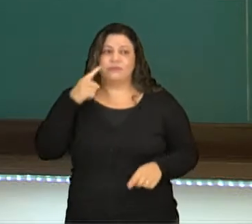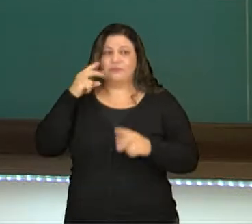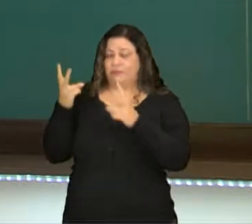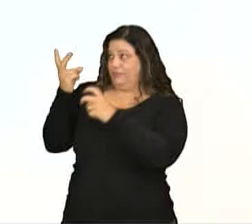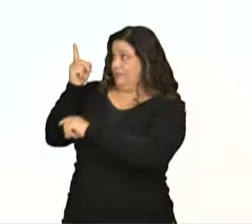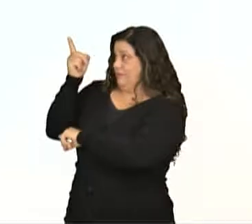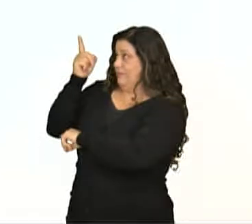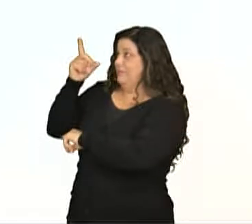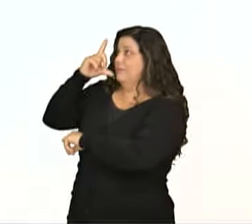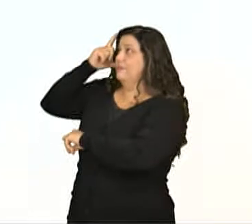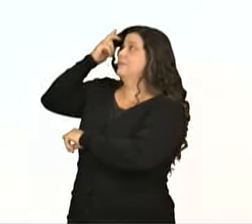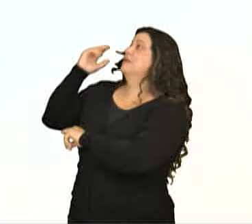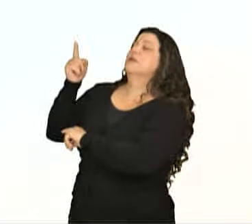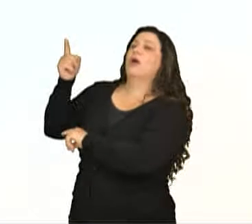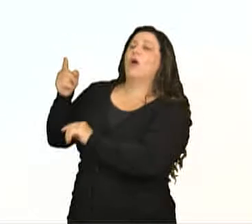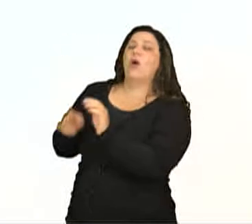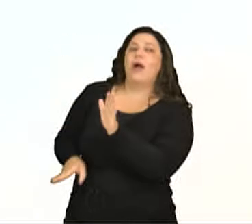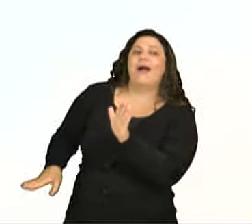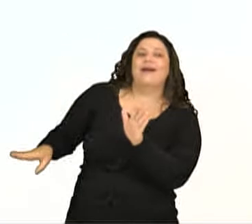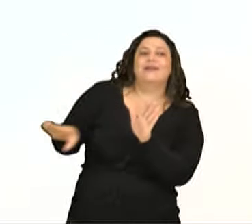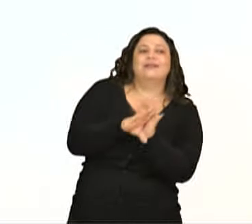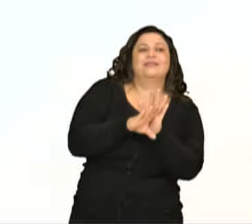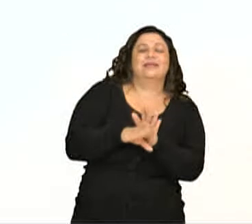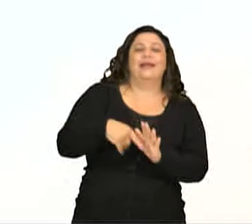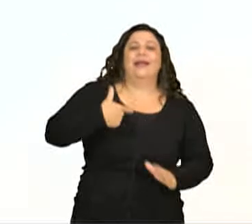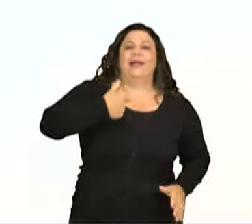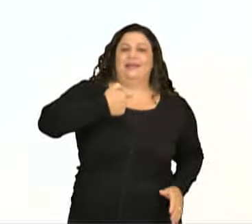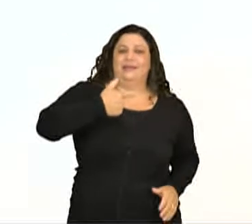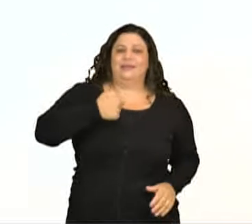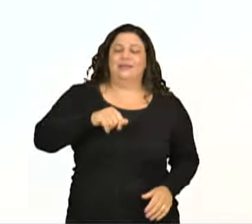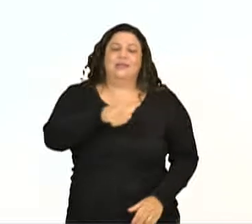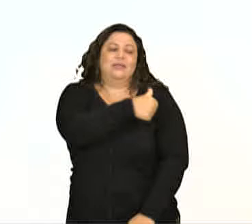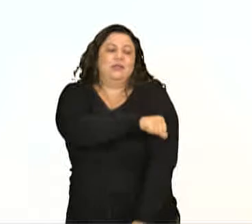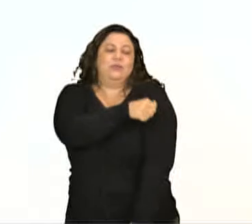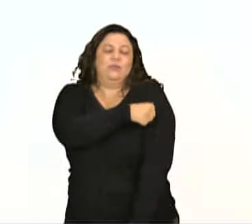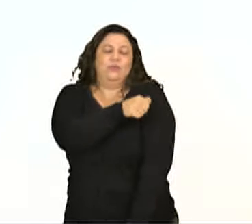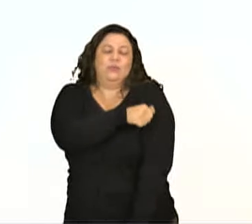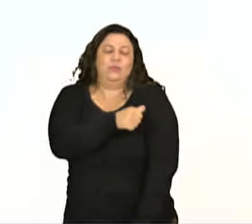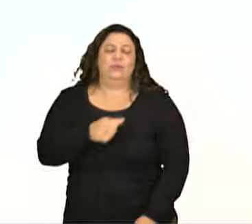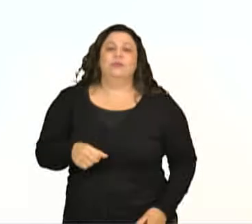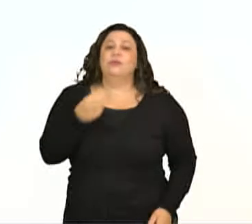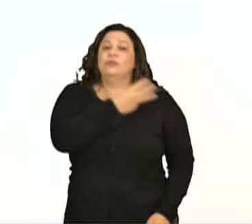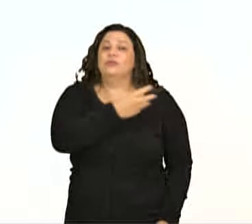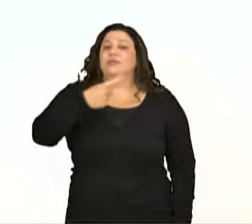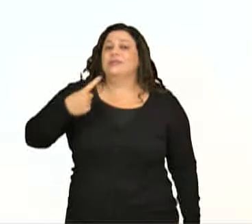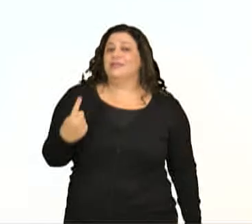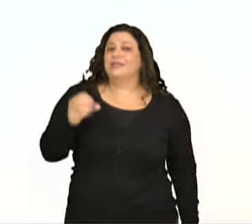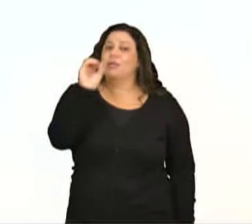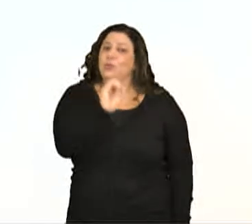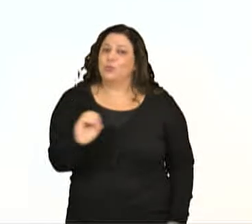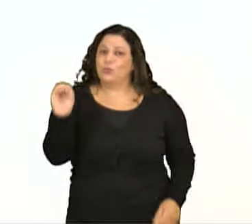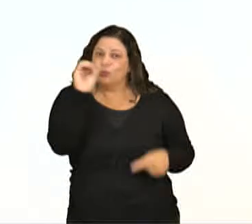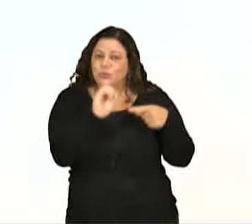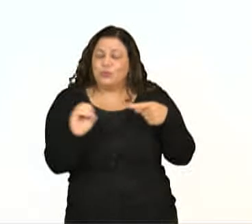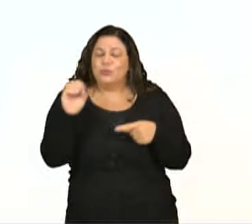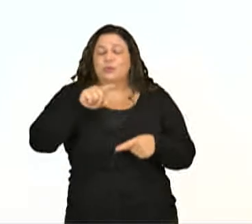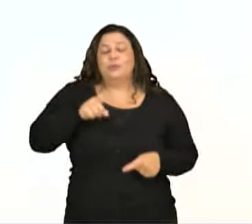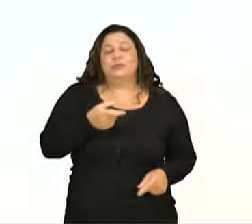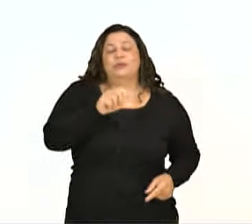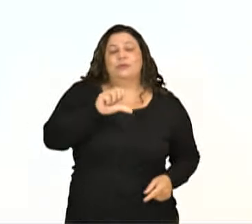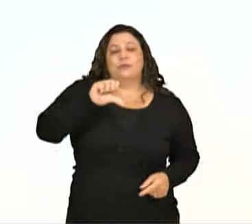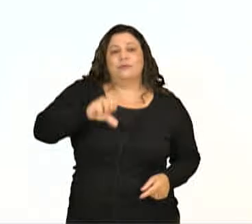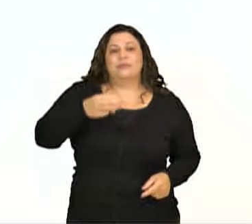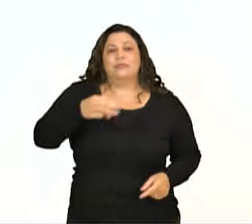a imagem mostra a chegada do Getúlio Vargas ao Rio de Janeiro no dia 31 de outubro de 1930,